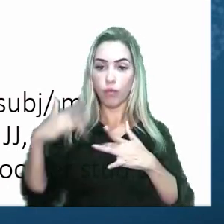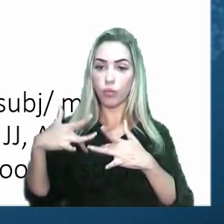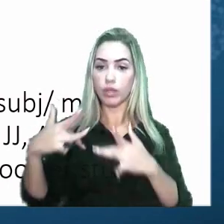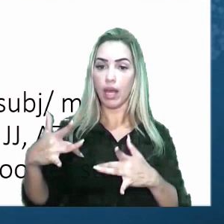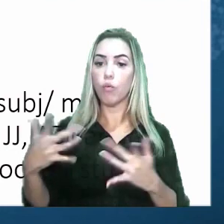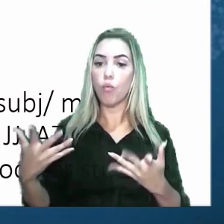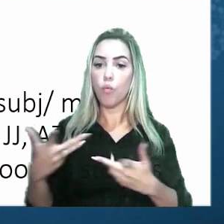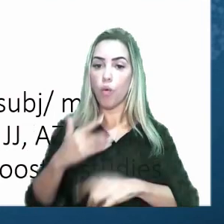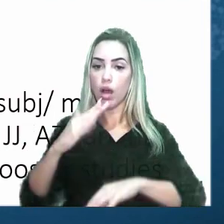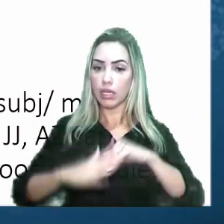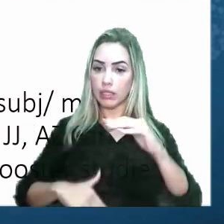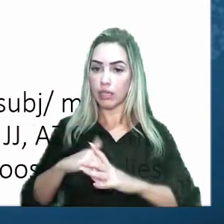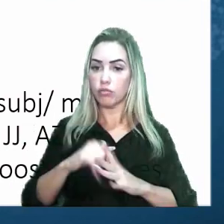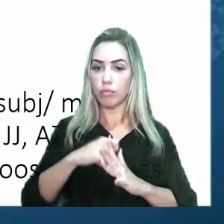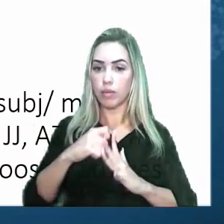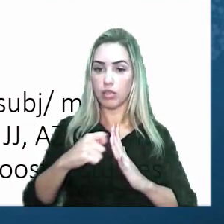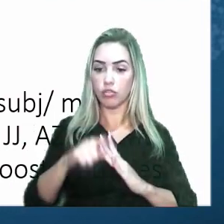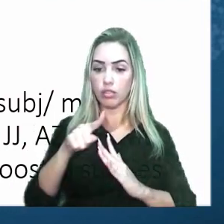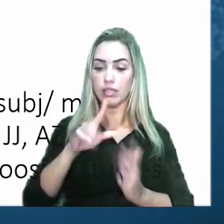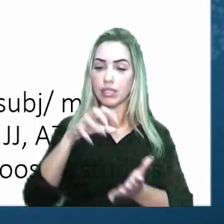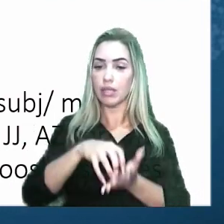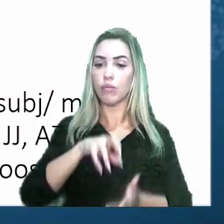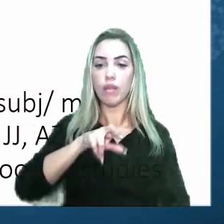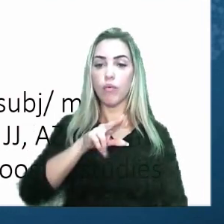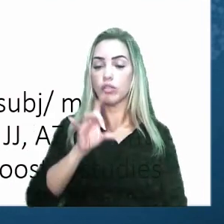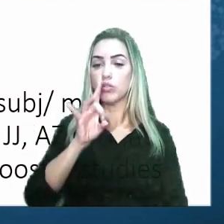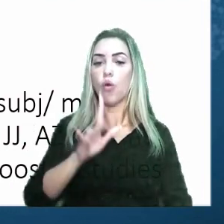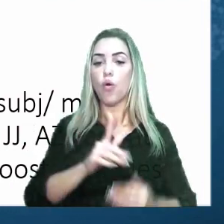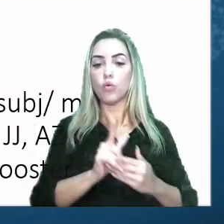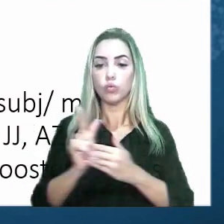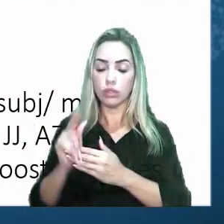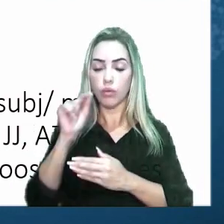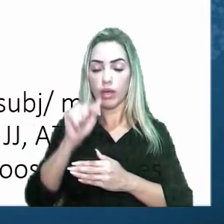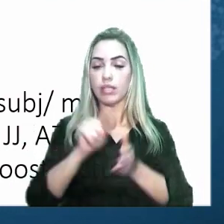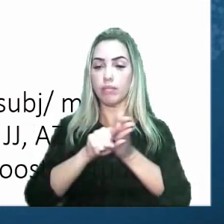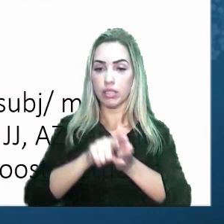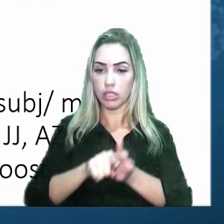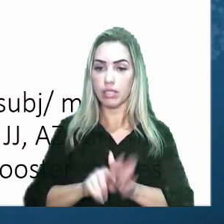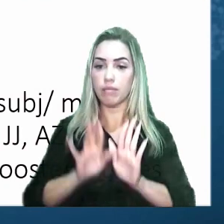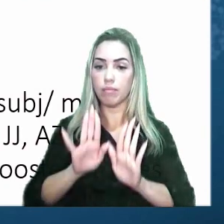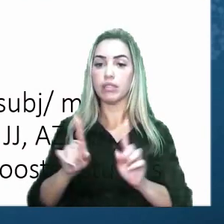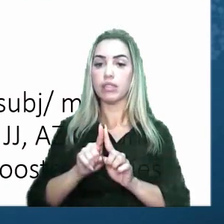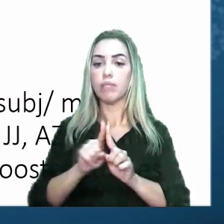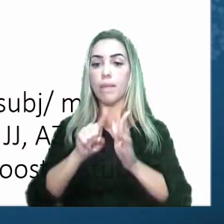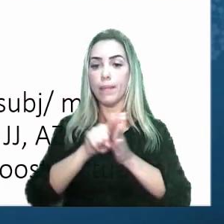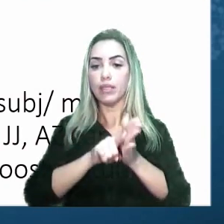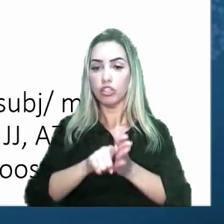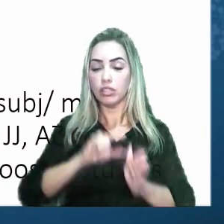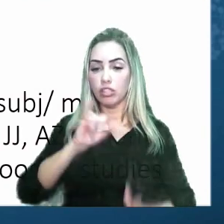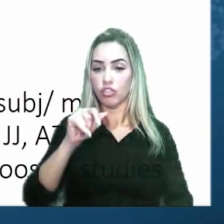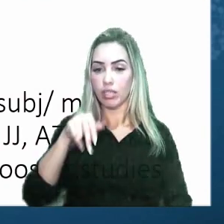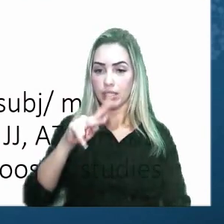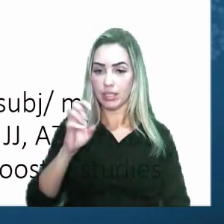qualidade mês. Esse centro ele não só conduziu essa pesquisa, mas também a pesquisa da Janssen,